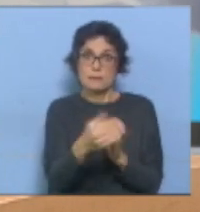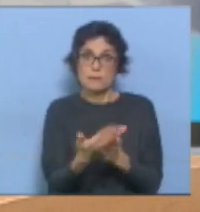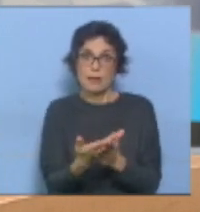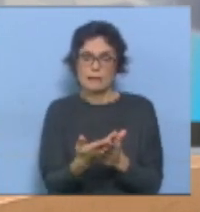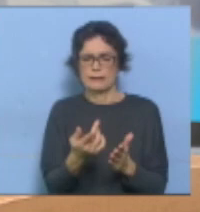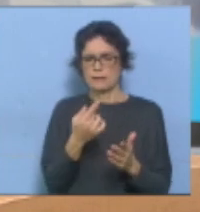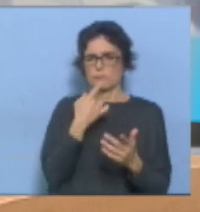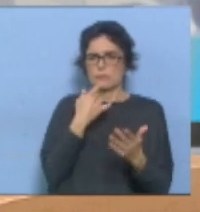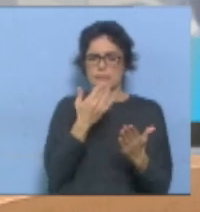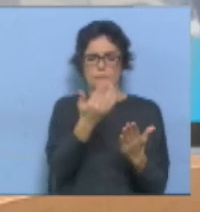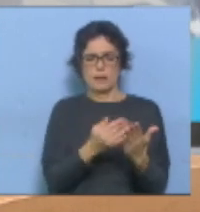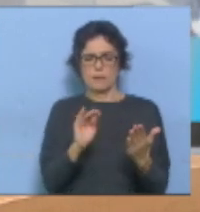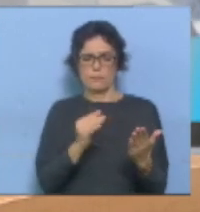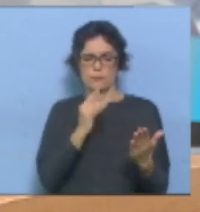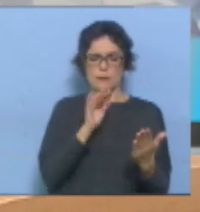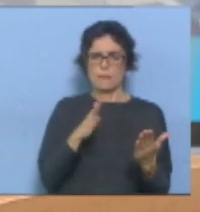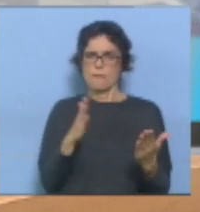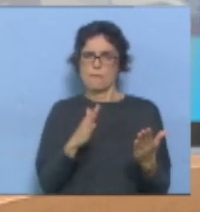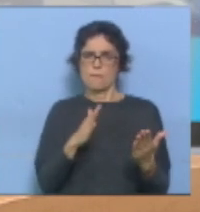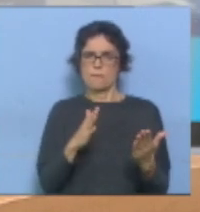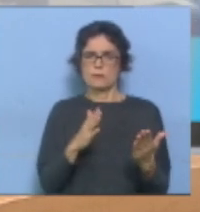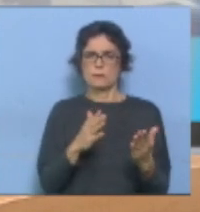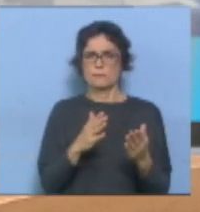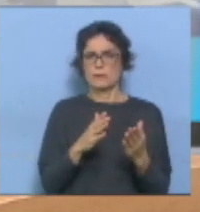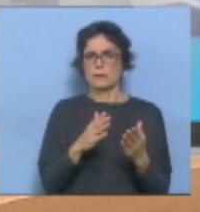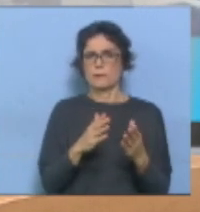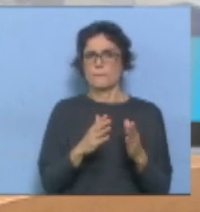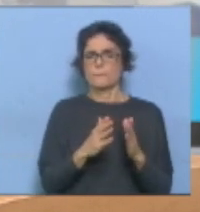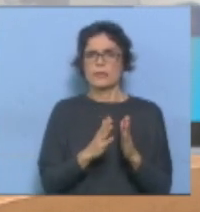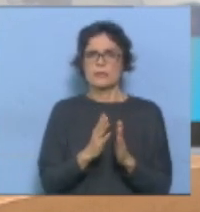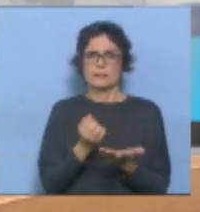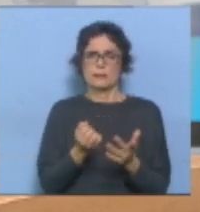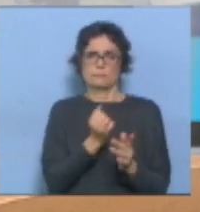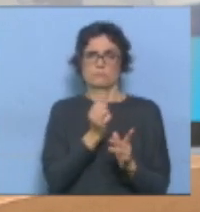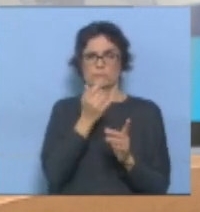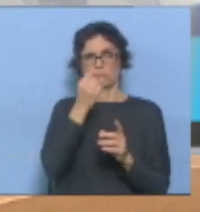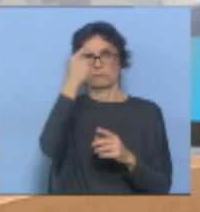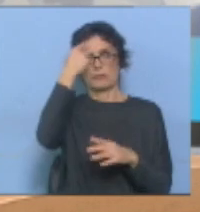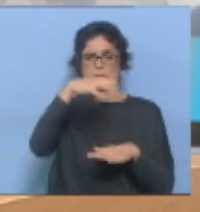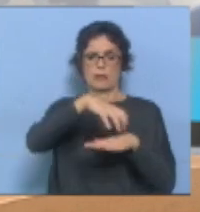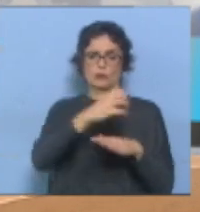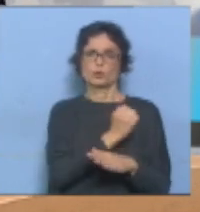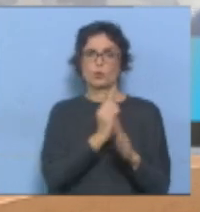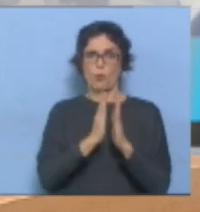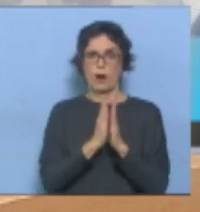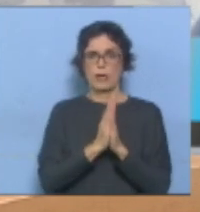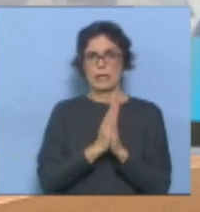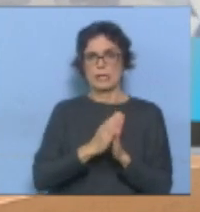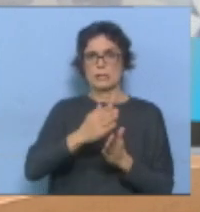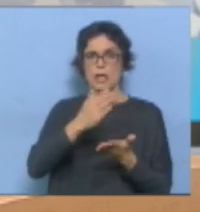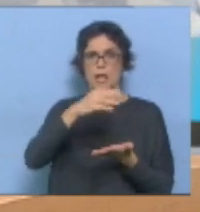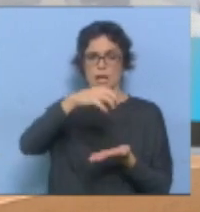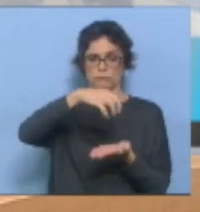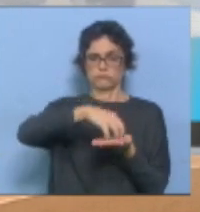permitiu-nos fazer um desenho onde, se considerarmos que a Igreja está no meio, o que é que concorre para dentro da Igreja, tanto a nível